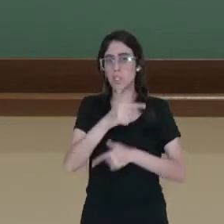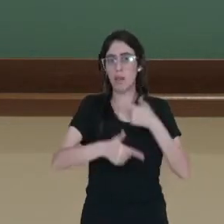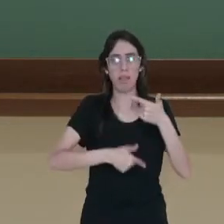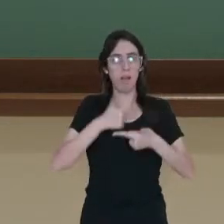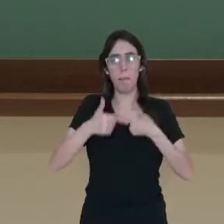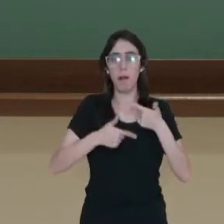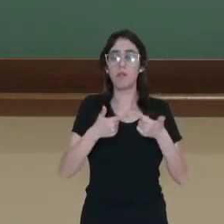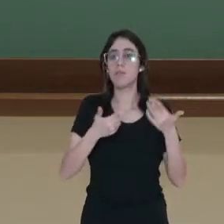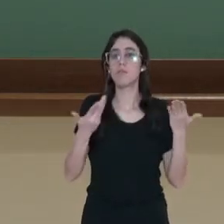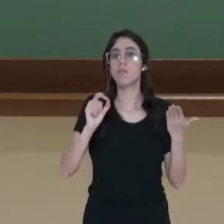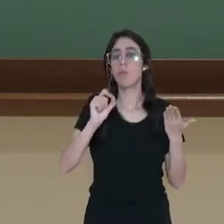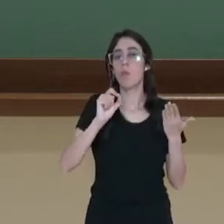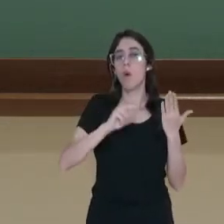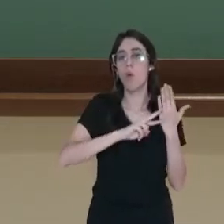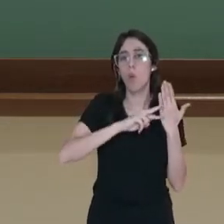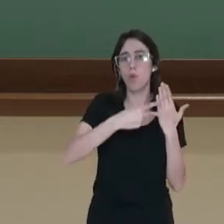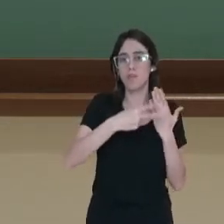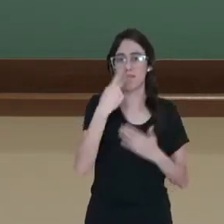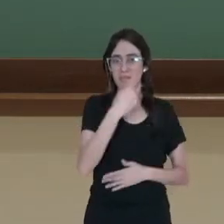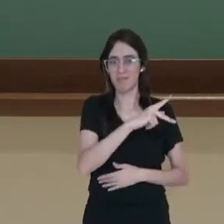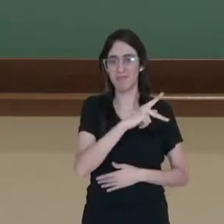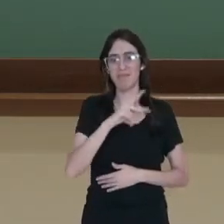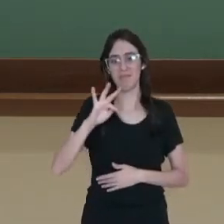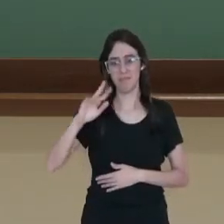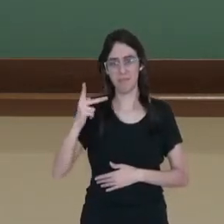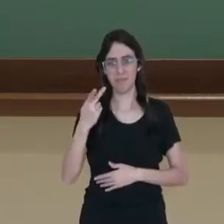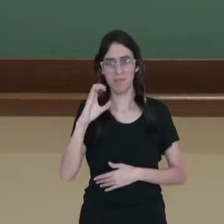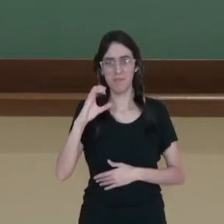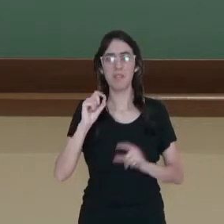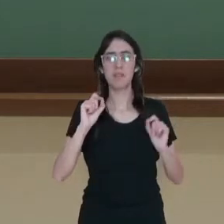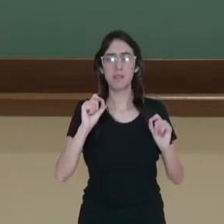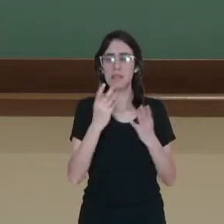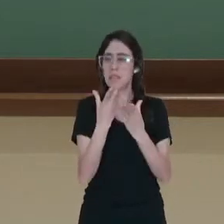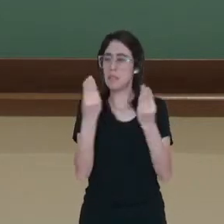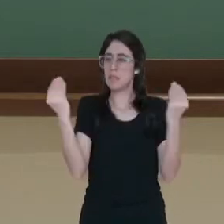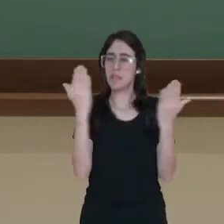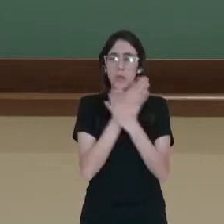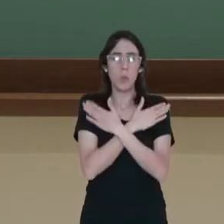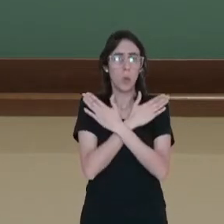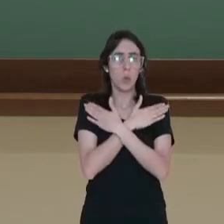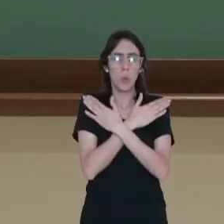como consequências no segundo governo de Fernando Henrique Cardoso o desemprego como uma das